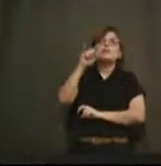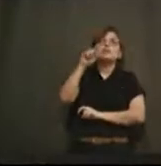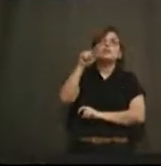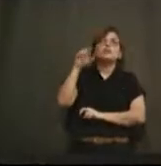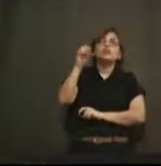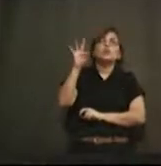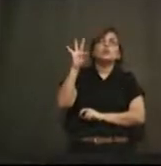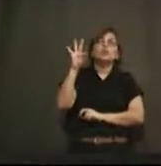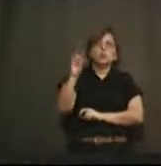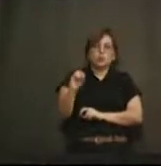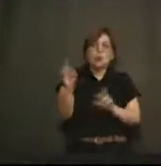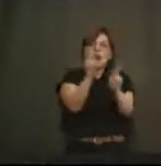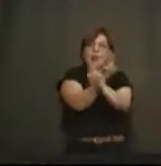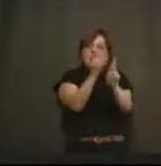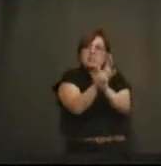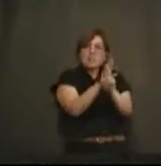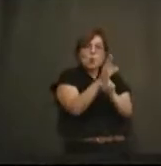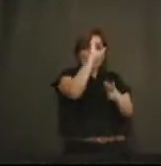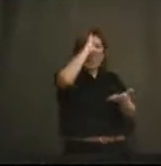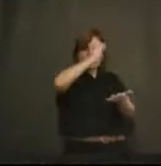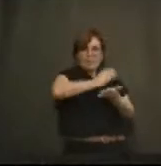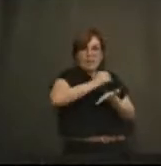de doutorado também da esposa dele.